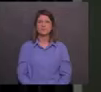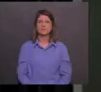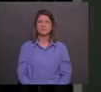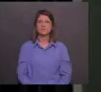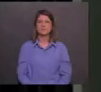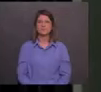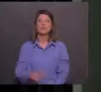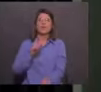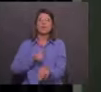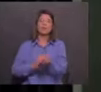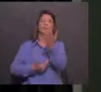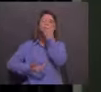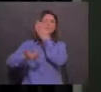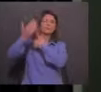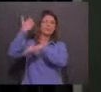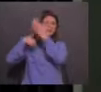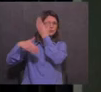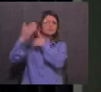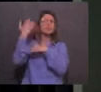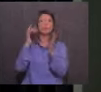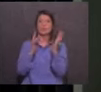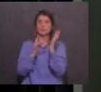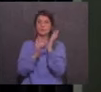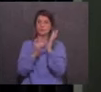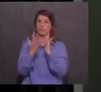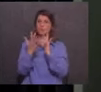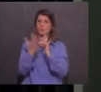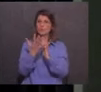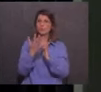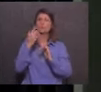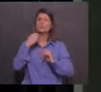Senhor. Naquele tempo, Jesus disse em alta voz: